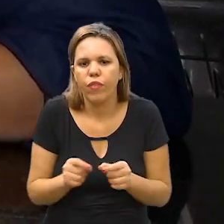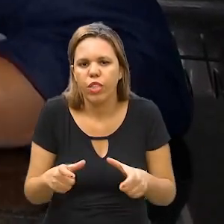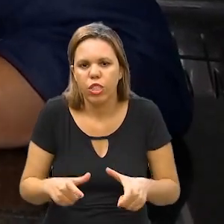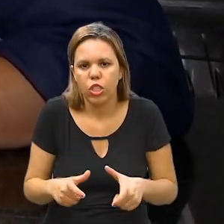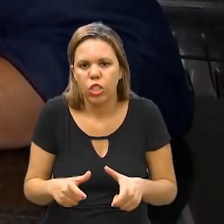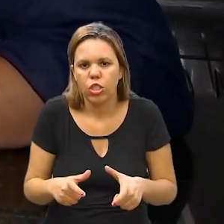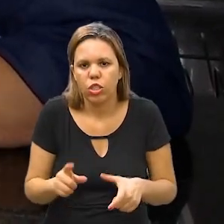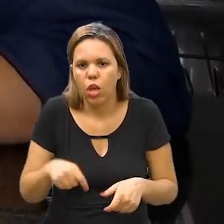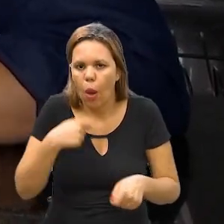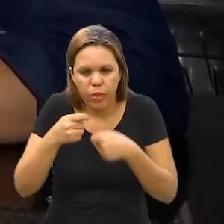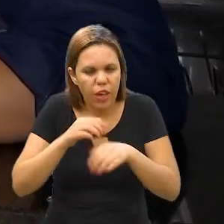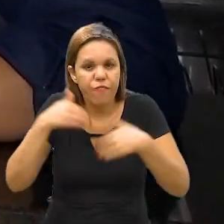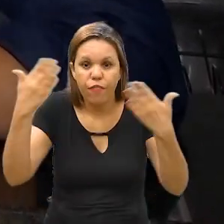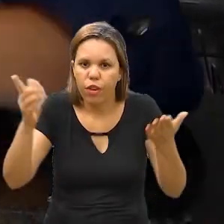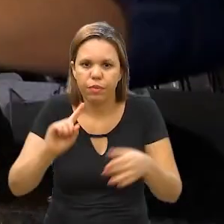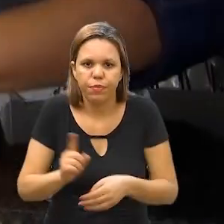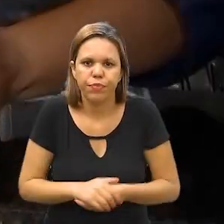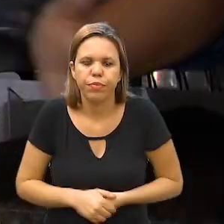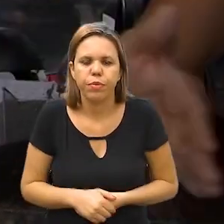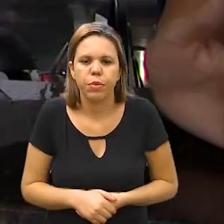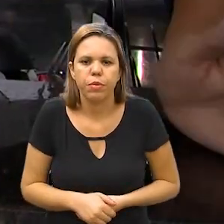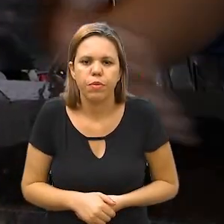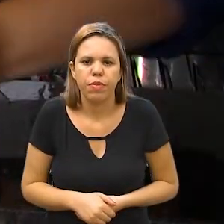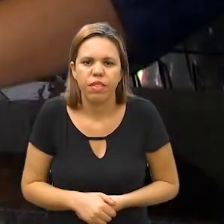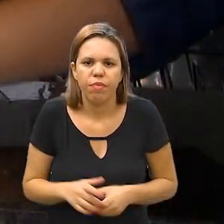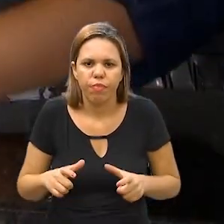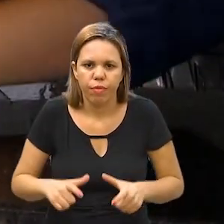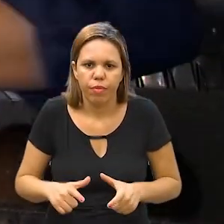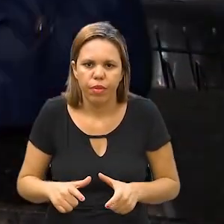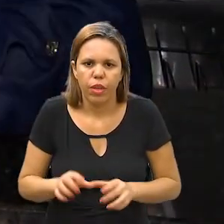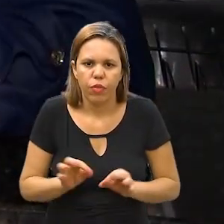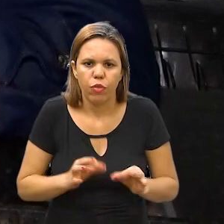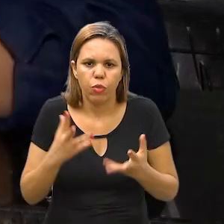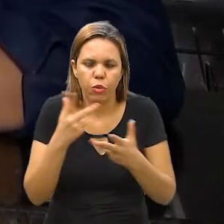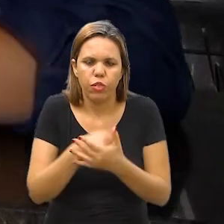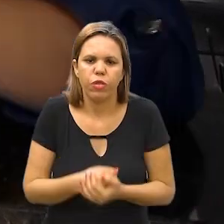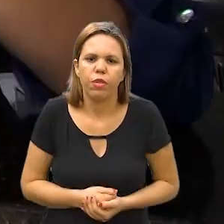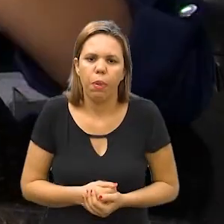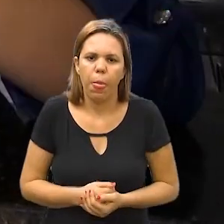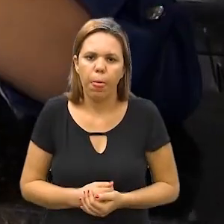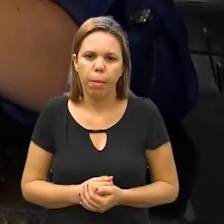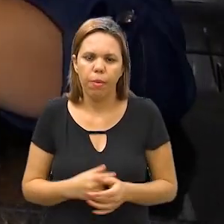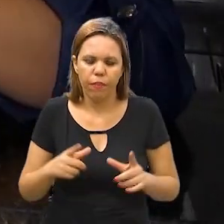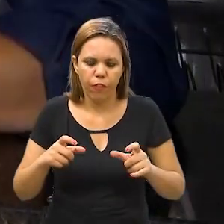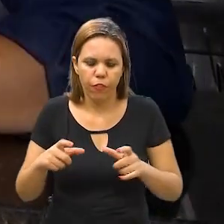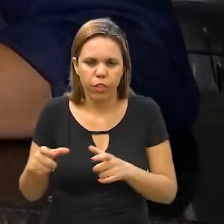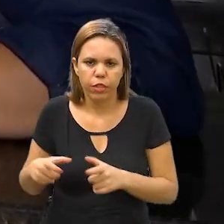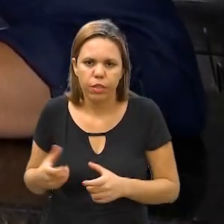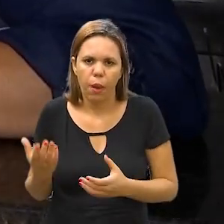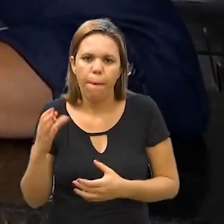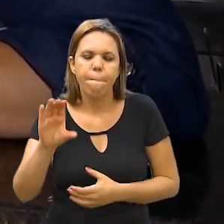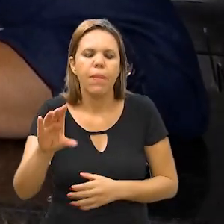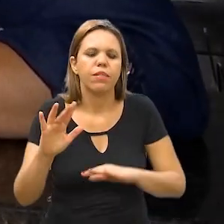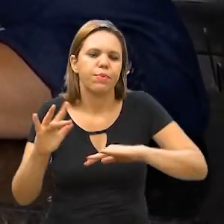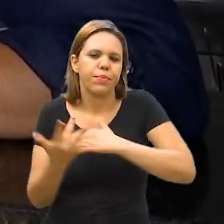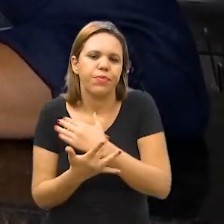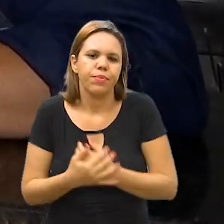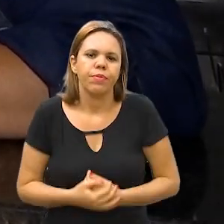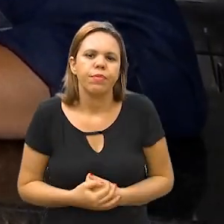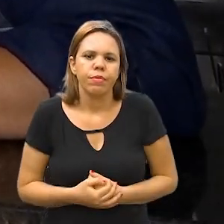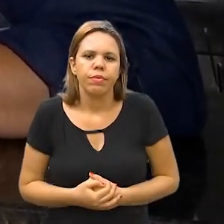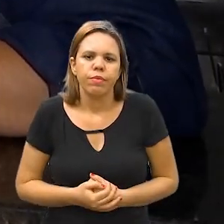marmitas para não almoçar fora. E aí peguei as marmitinhas, fiz tudo bonitinho, né? Tirei uma foto e postei nas minhas redes